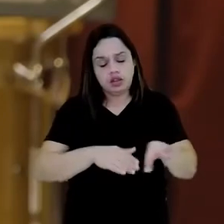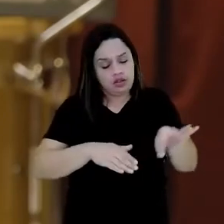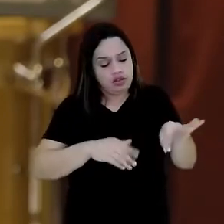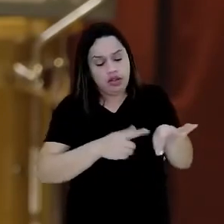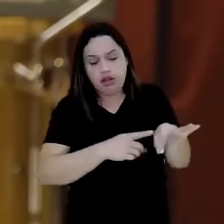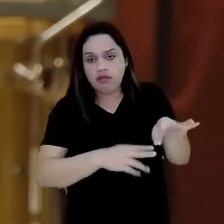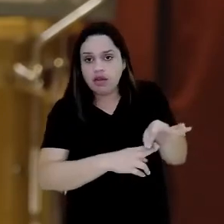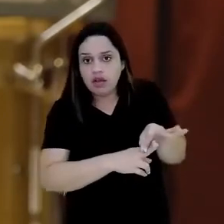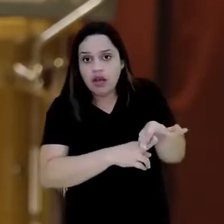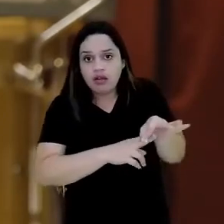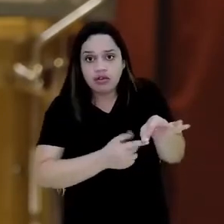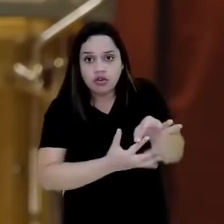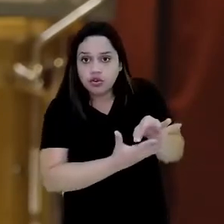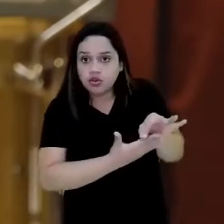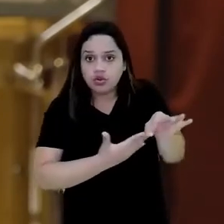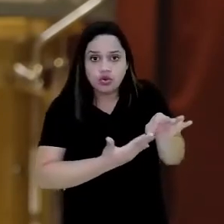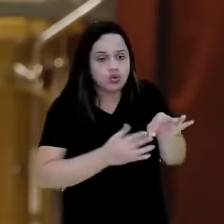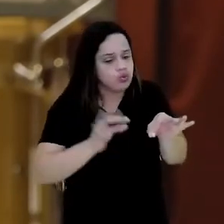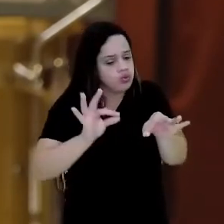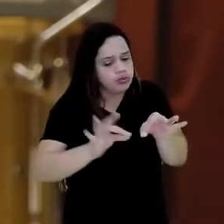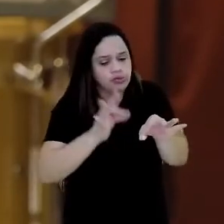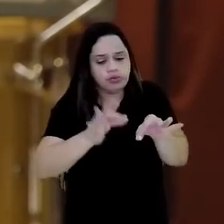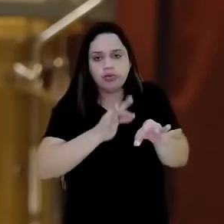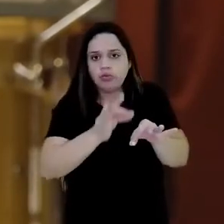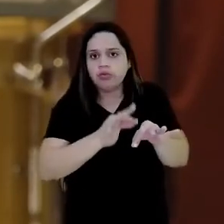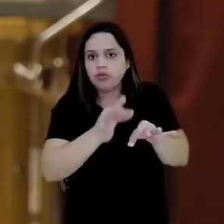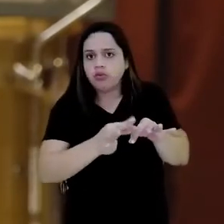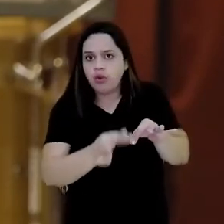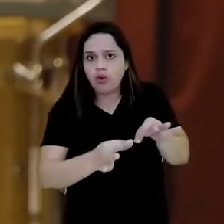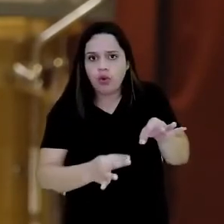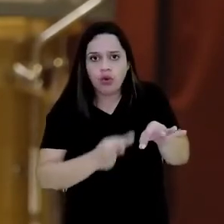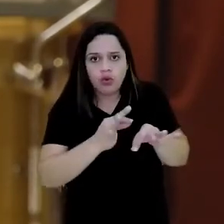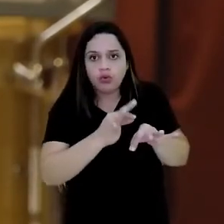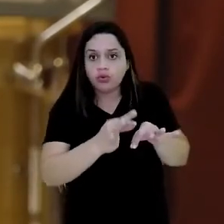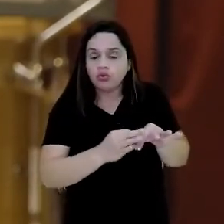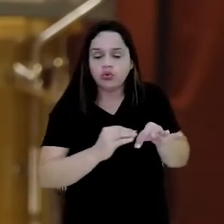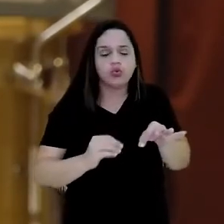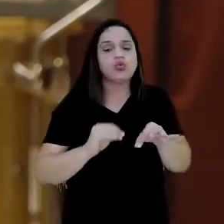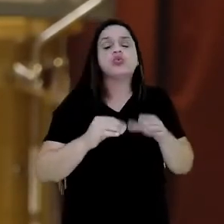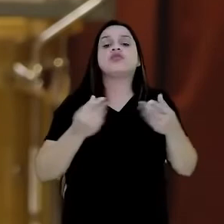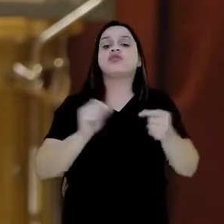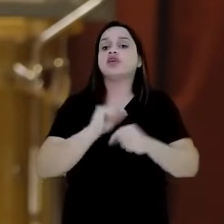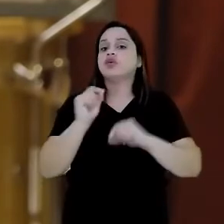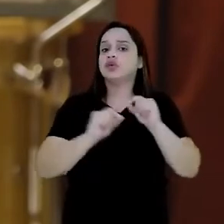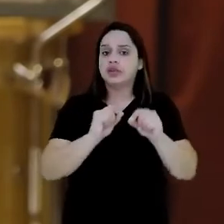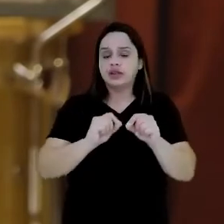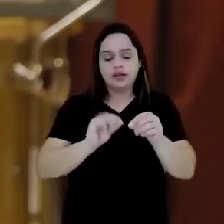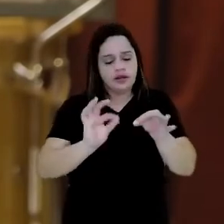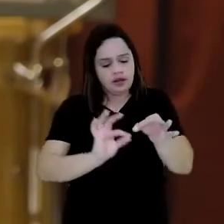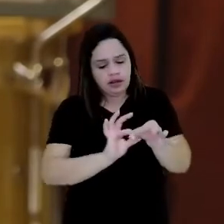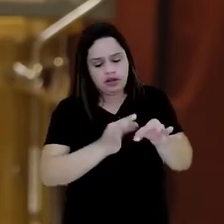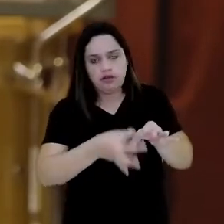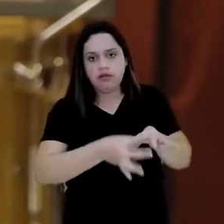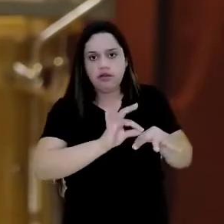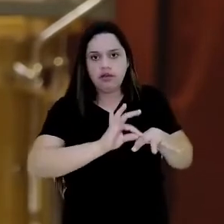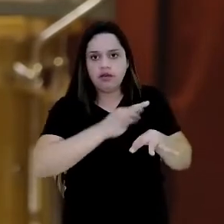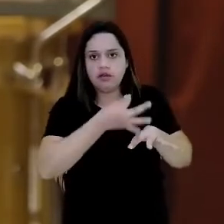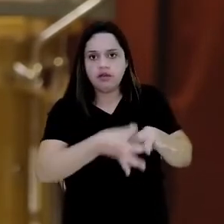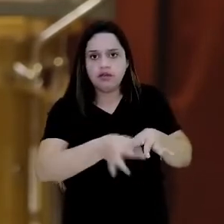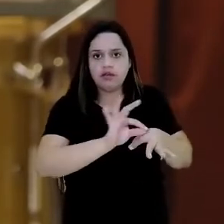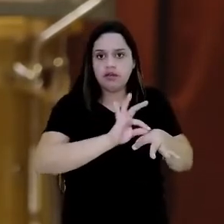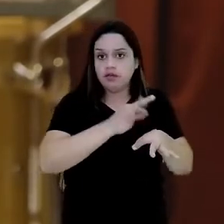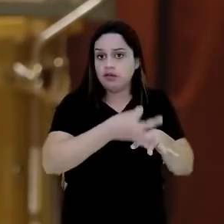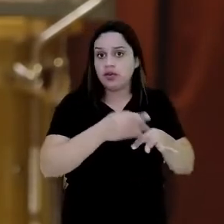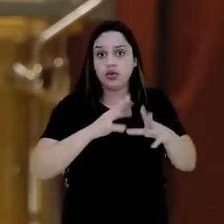vai entrada da vagina assim aumentando tamanho para te dar o ponto inteiro do começo até o final um ponto único então eu entro aqui sai